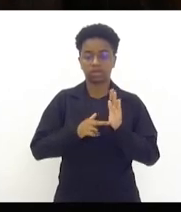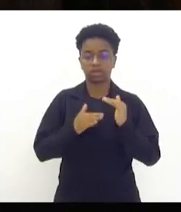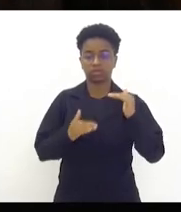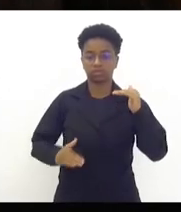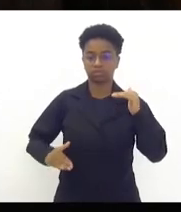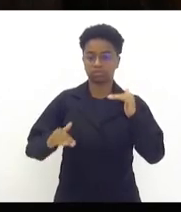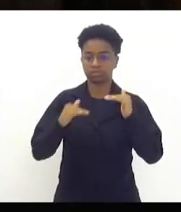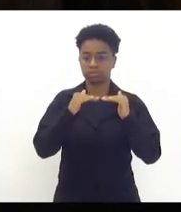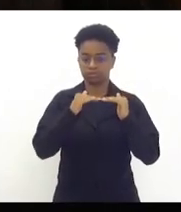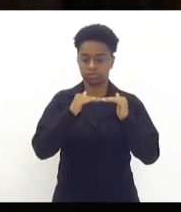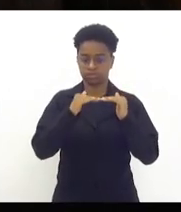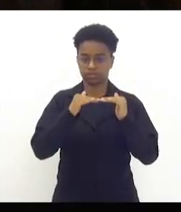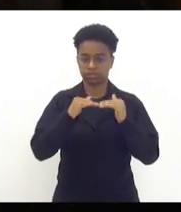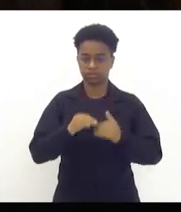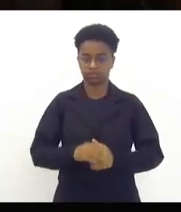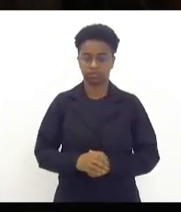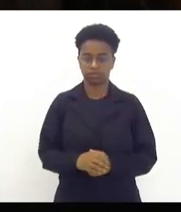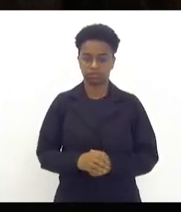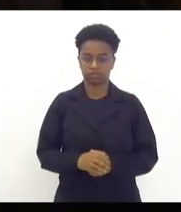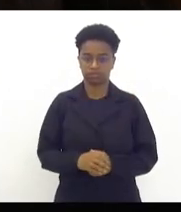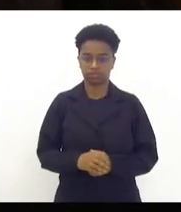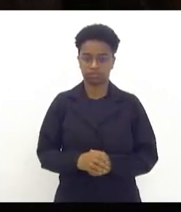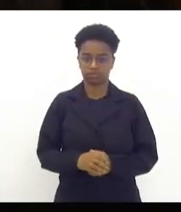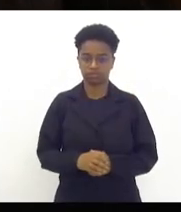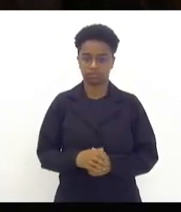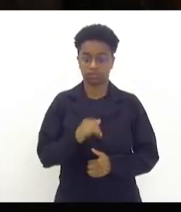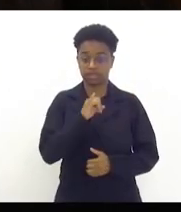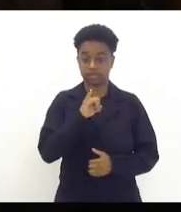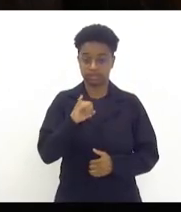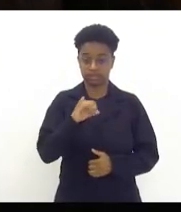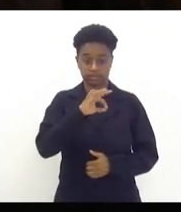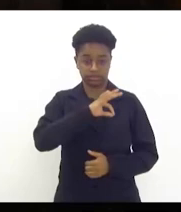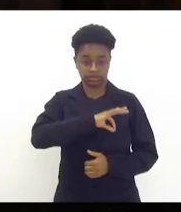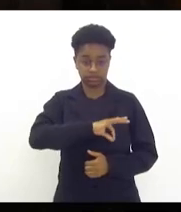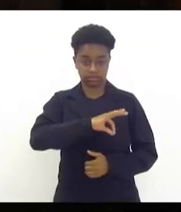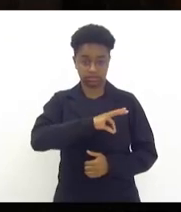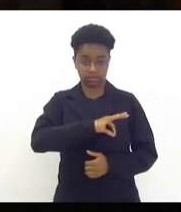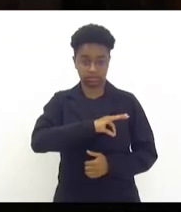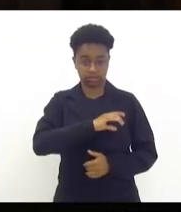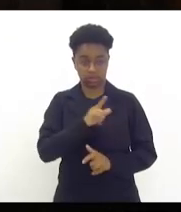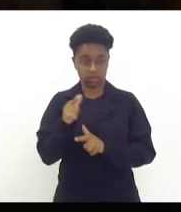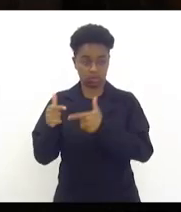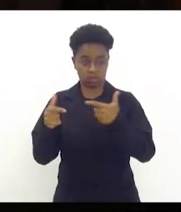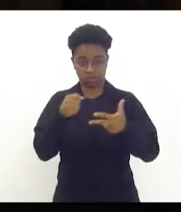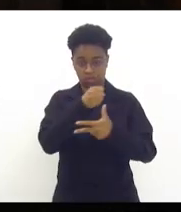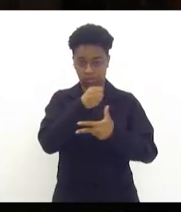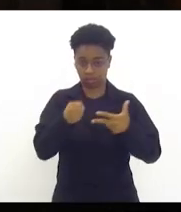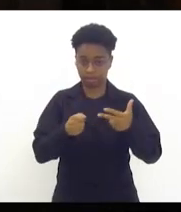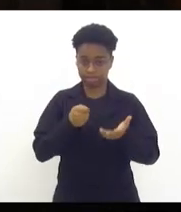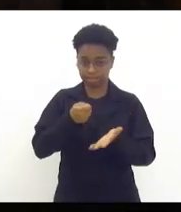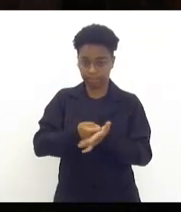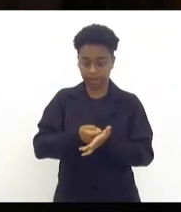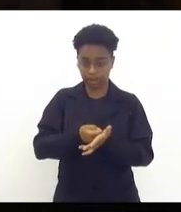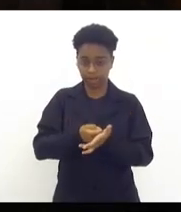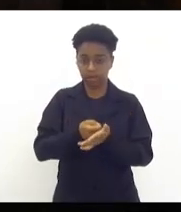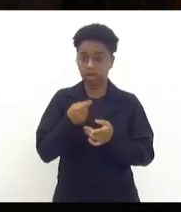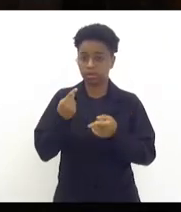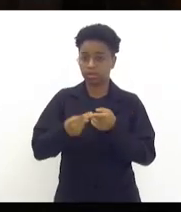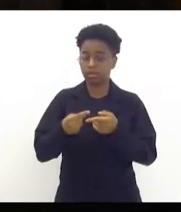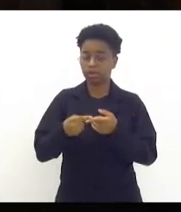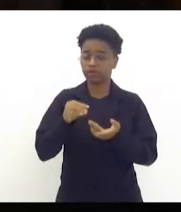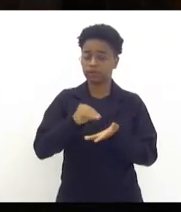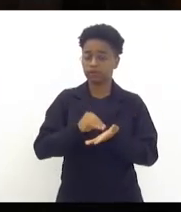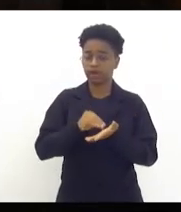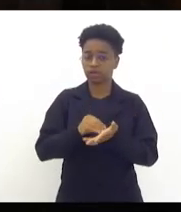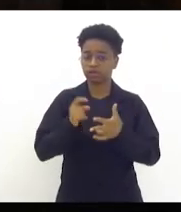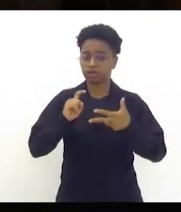equidade. Se uma reposição salarial, todos os outros poderes pagaram, por que não pode pagar